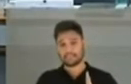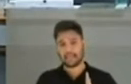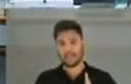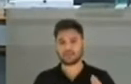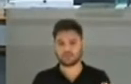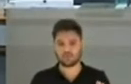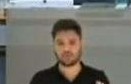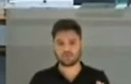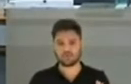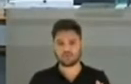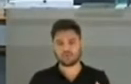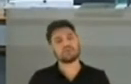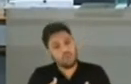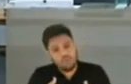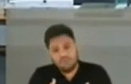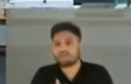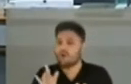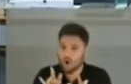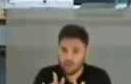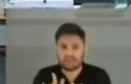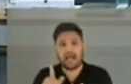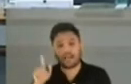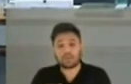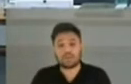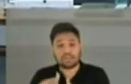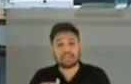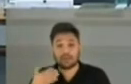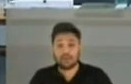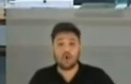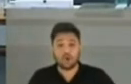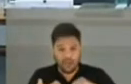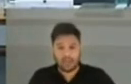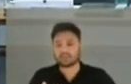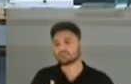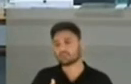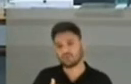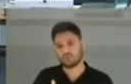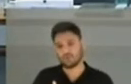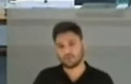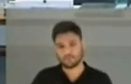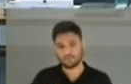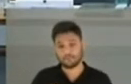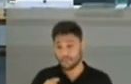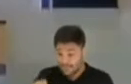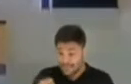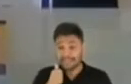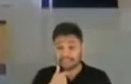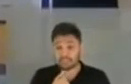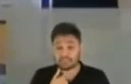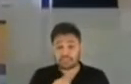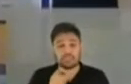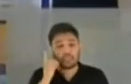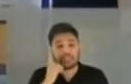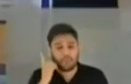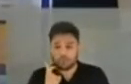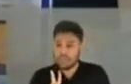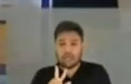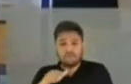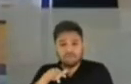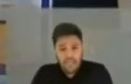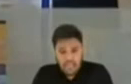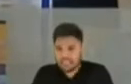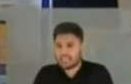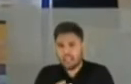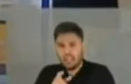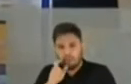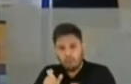Então faça o contato com a liderança do governo no Congresso Nacional. Farei. Este Vossa deputado Excelência, federal aqui Vossa Excelência não veio generaliza. Aqui insultar essa